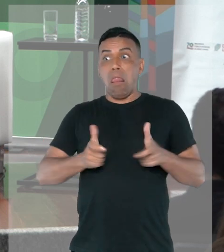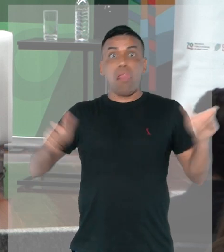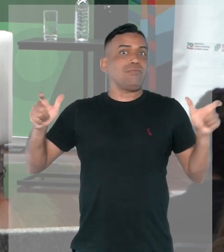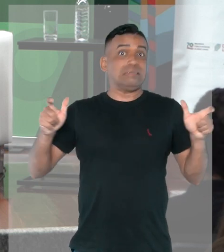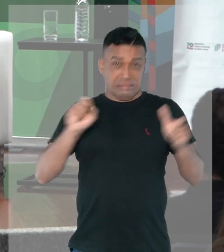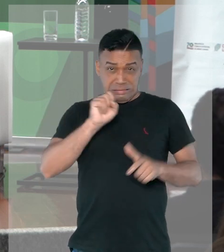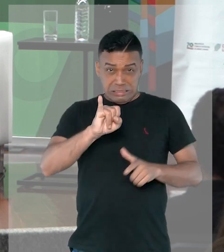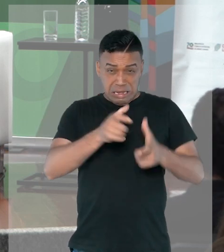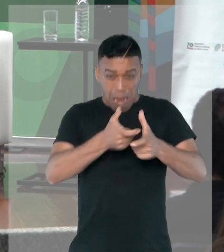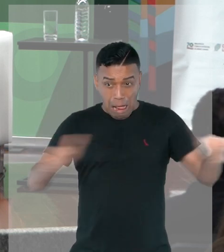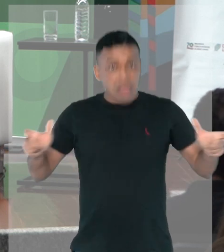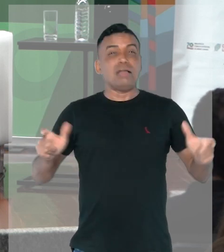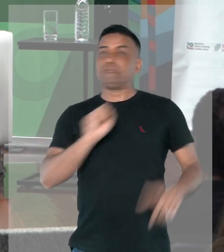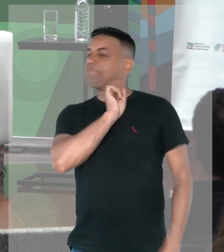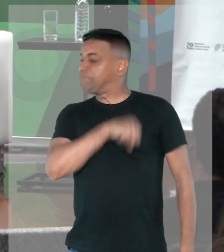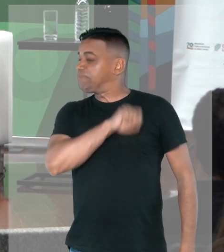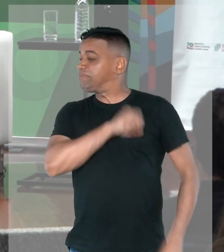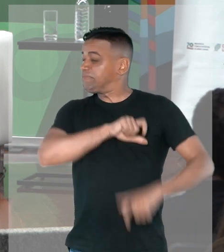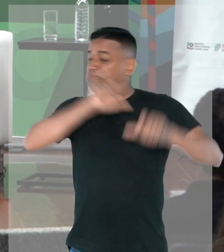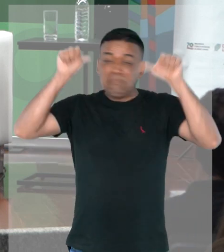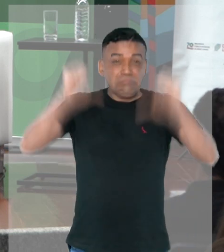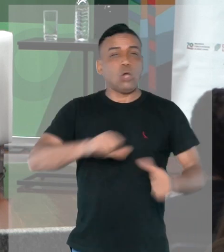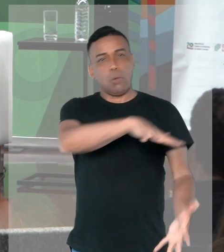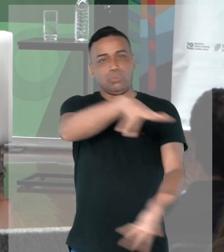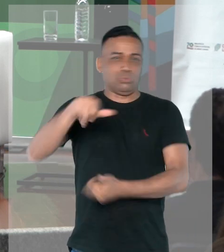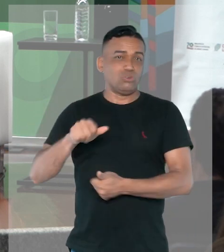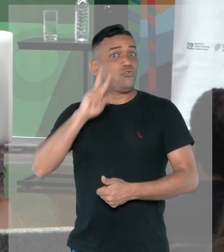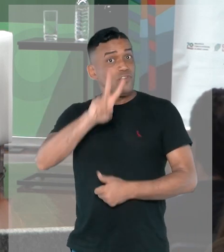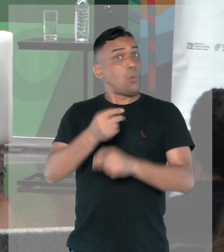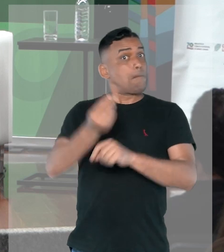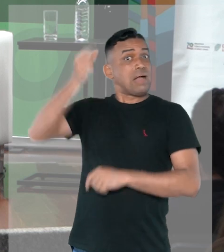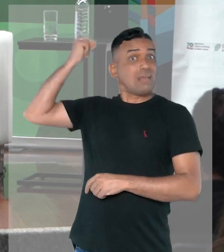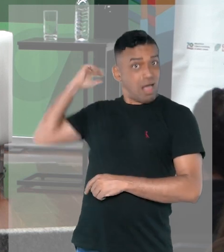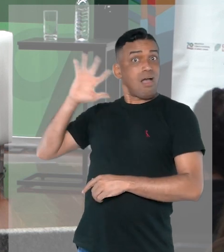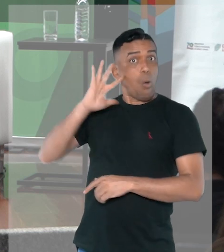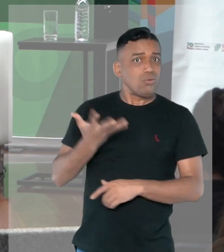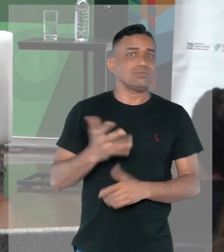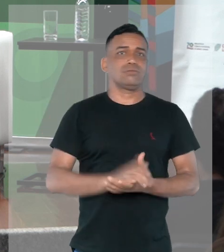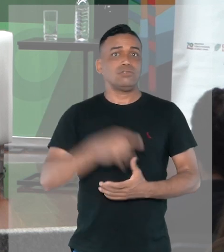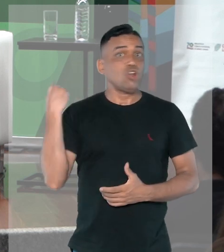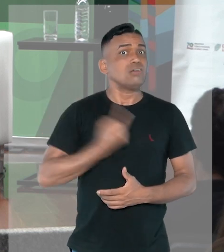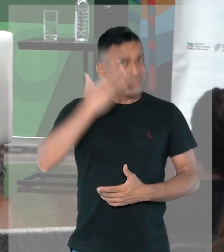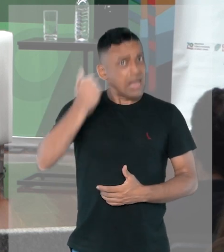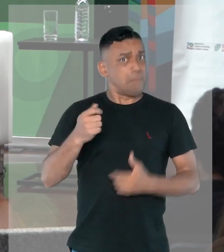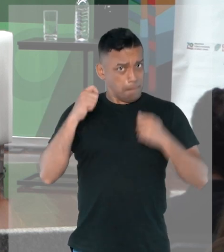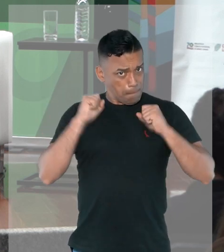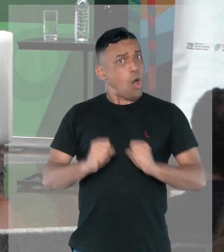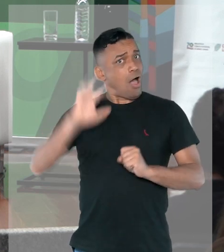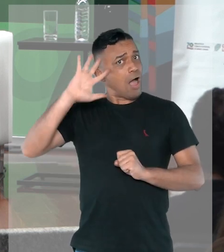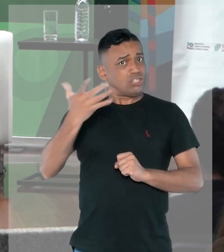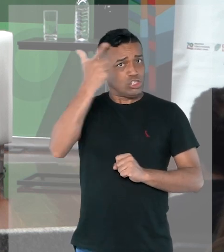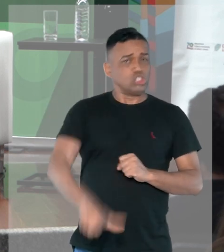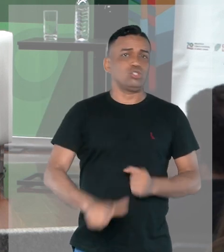Porque se cresce, pode ser medonho para todos nós. Porque nós já vimos isso acontecer antes. Nós sabemos que isso pode acontecer.